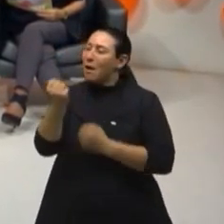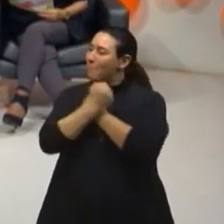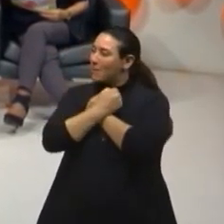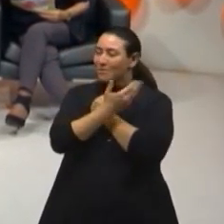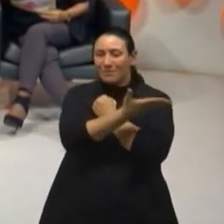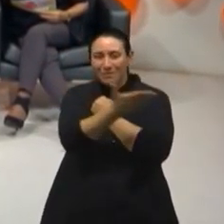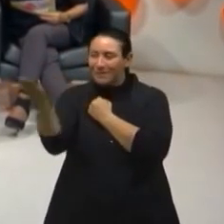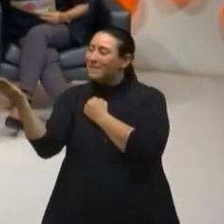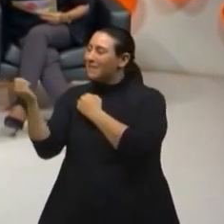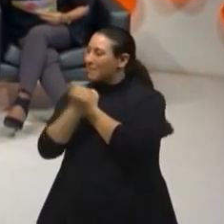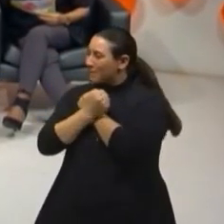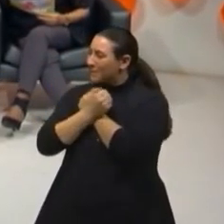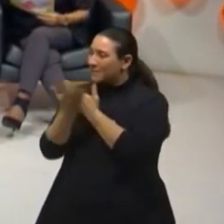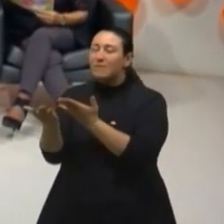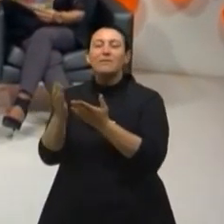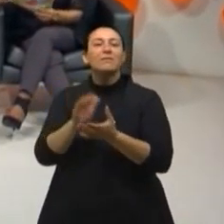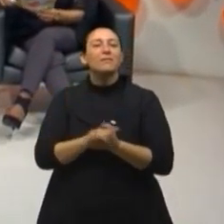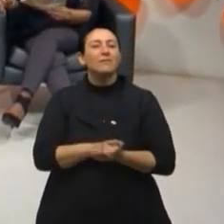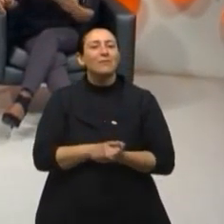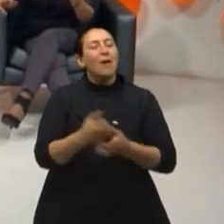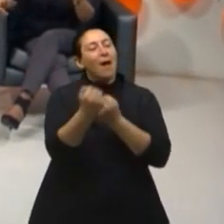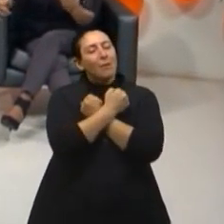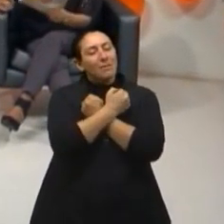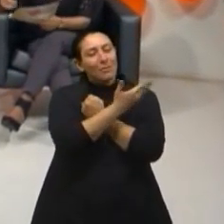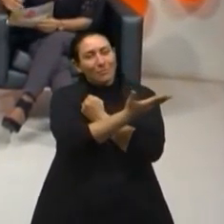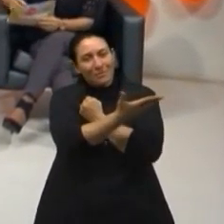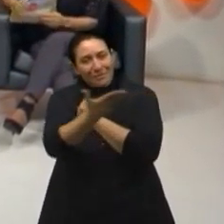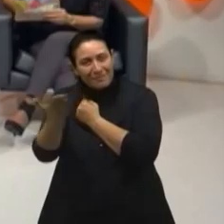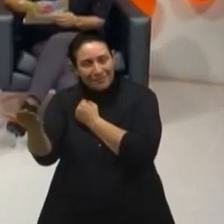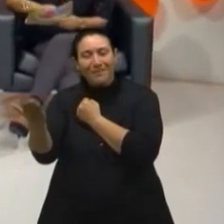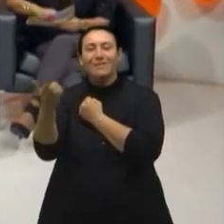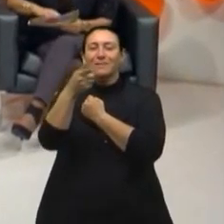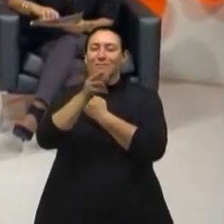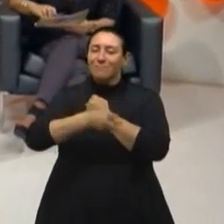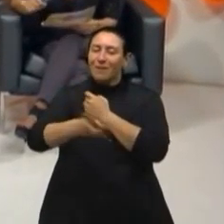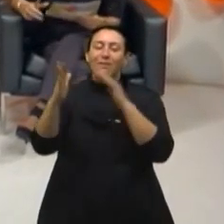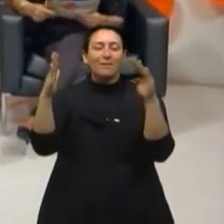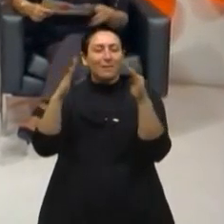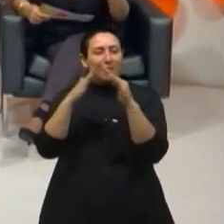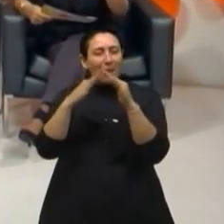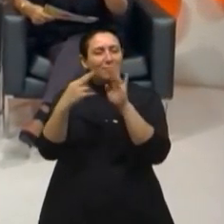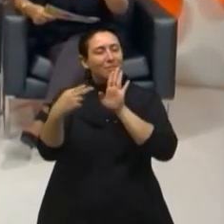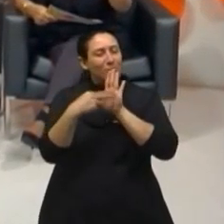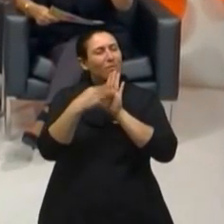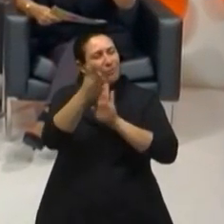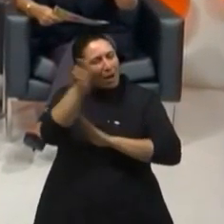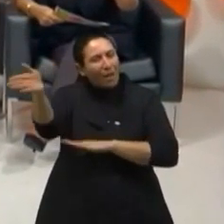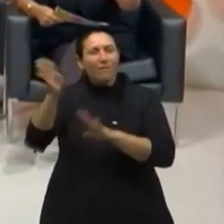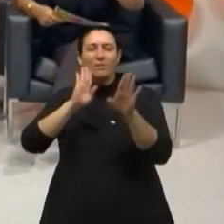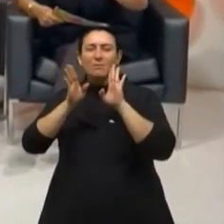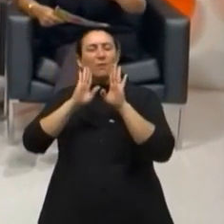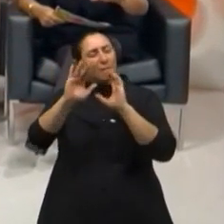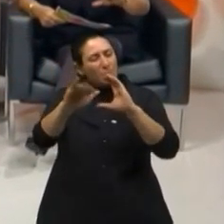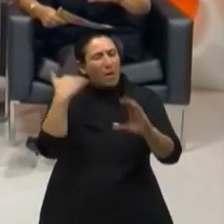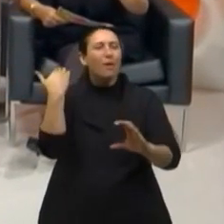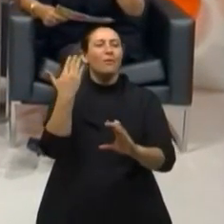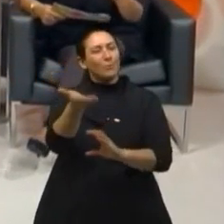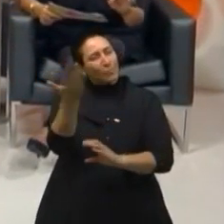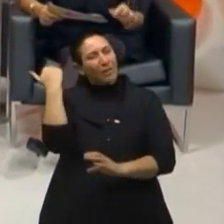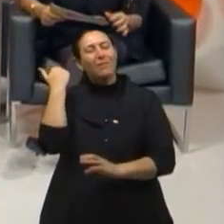AB todos nós toos vocês um abraço a vocês que estão em casa sempre nos assistindo vão lá no Facebook vão no e-mail nos